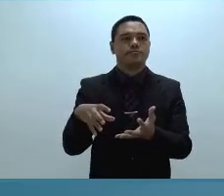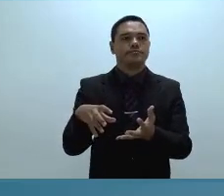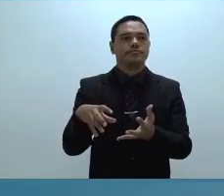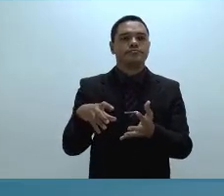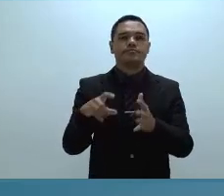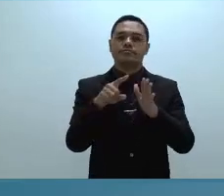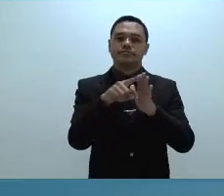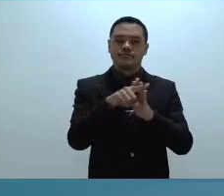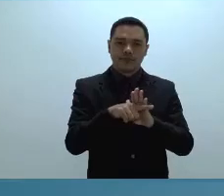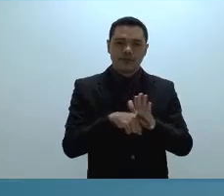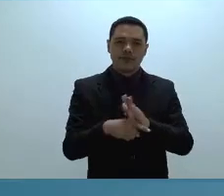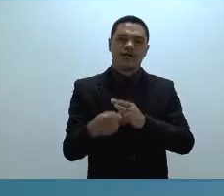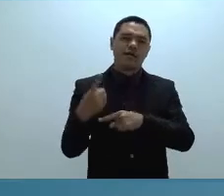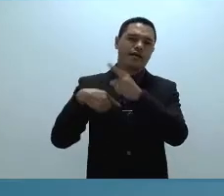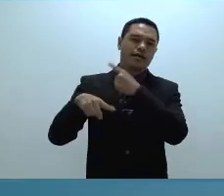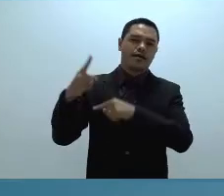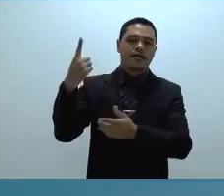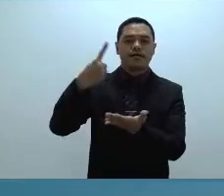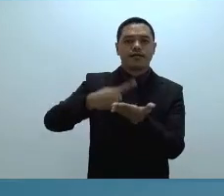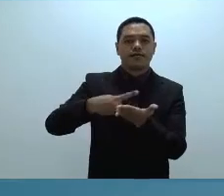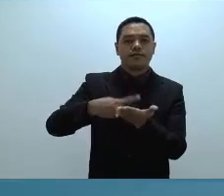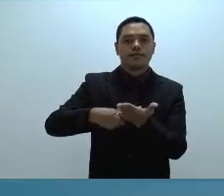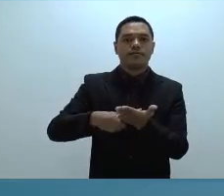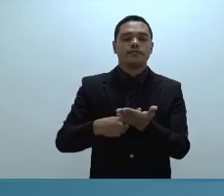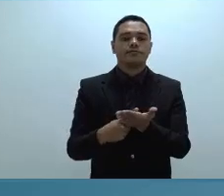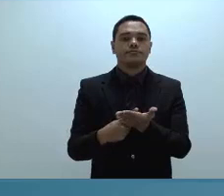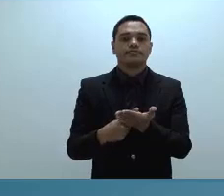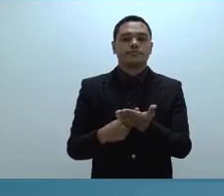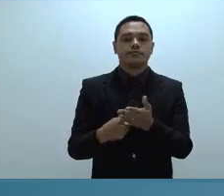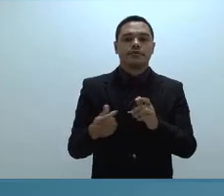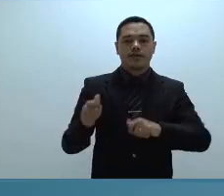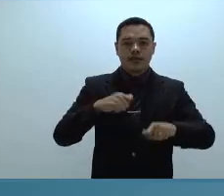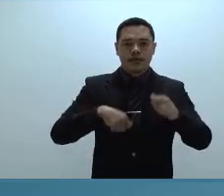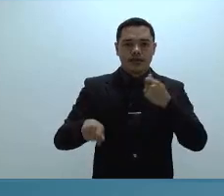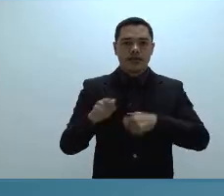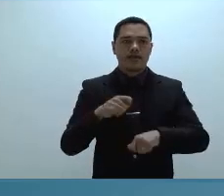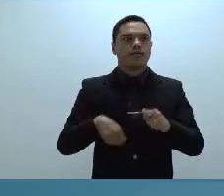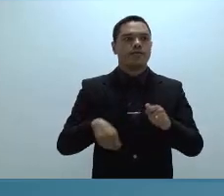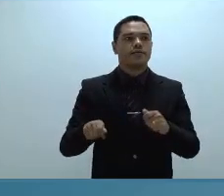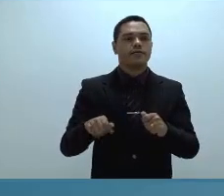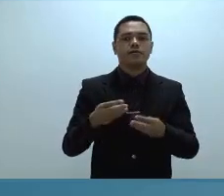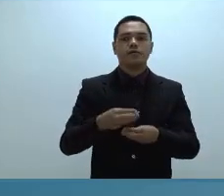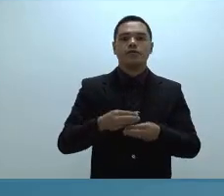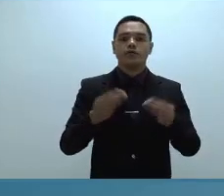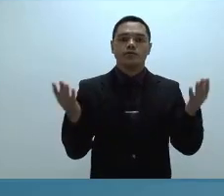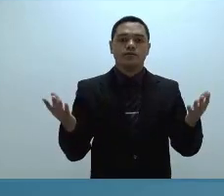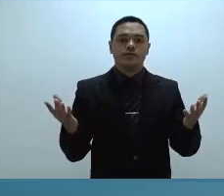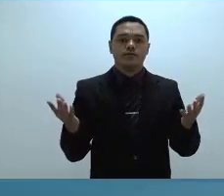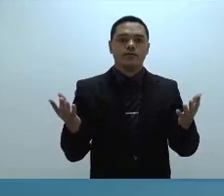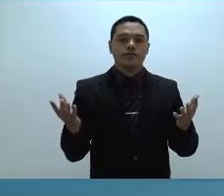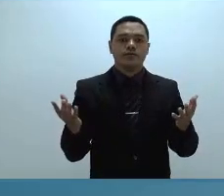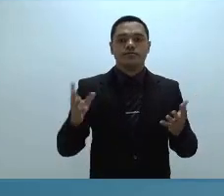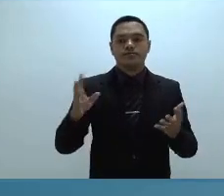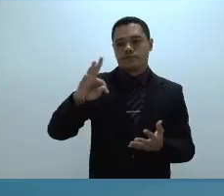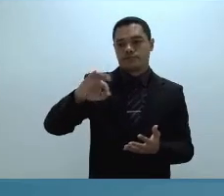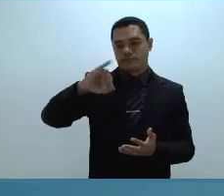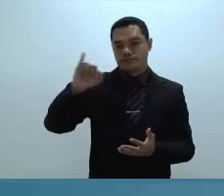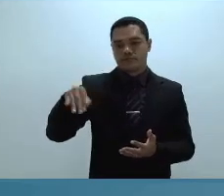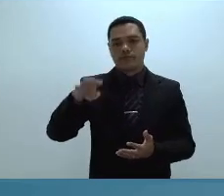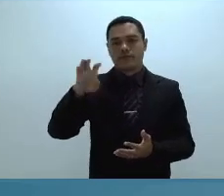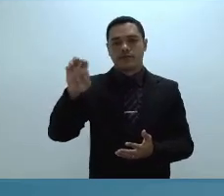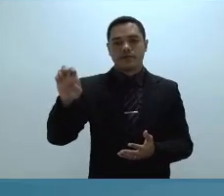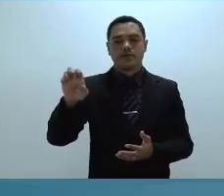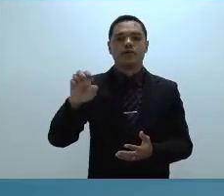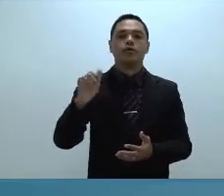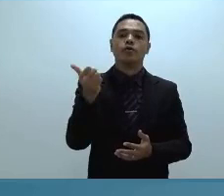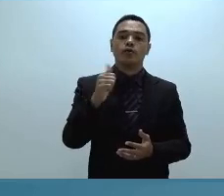o acordo anterior, o da relatoria da ministra Nancy Andrig, publicado no DJE 11 de abril de 2019. Já